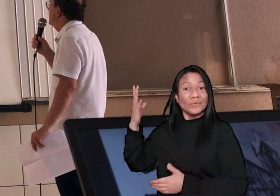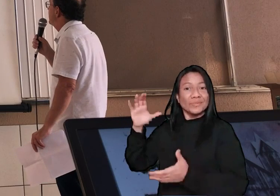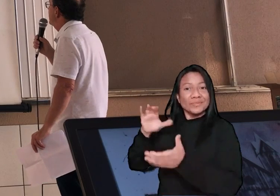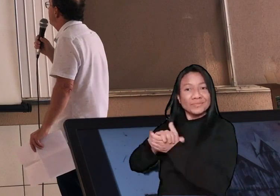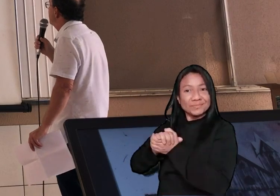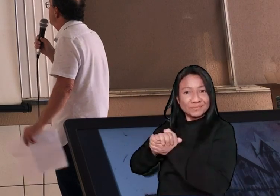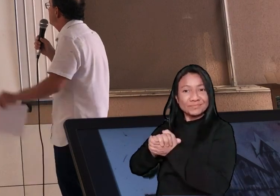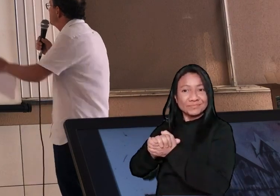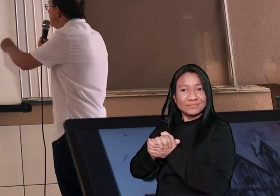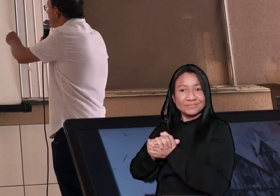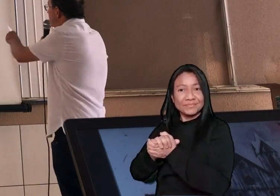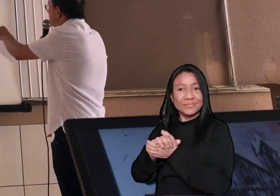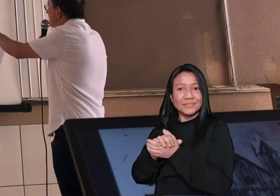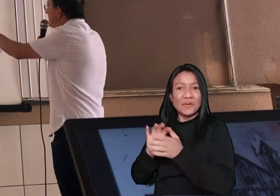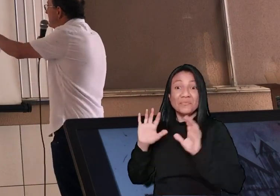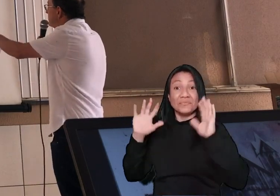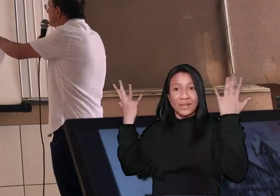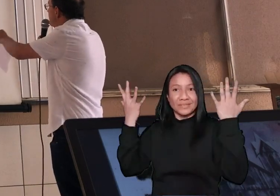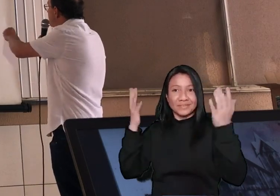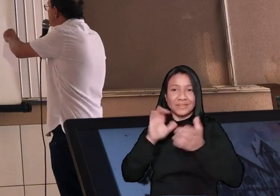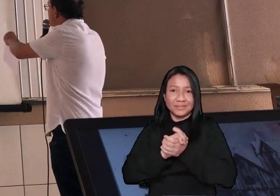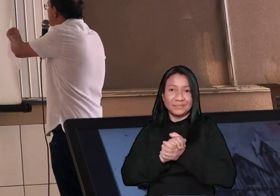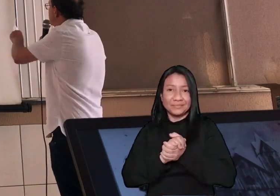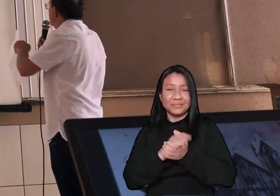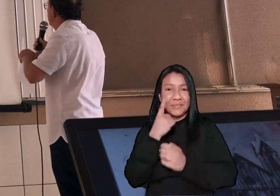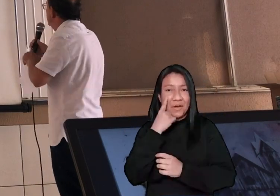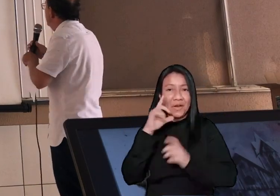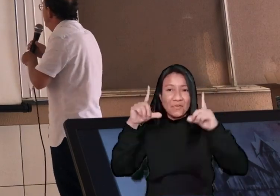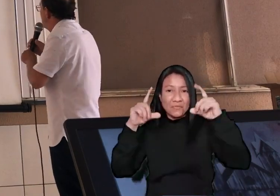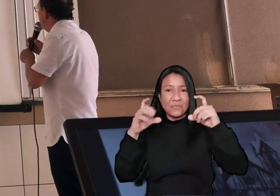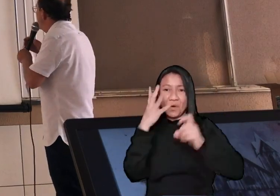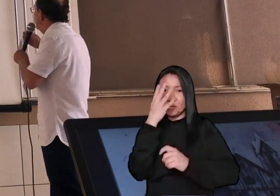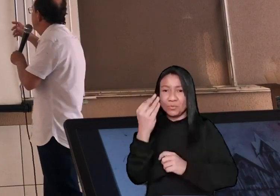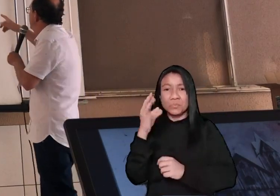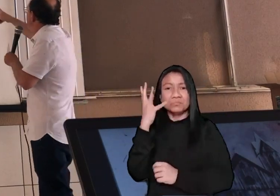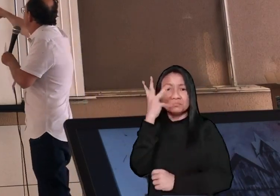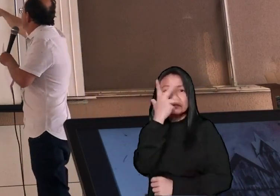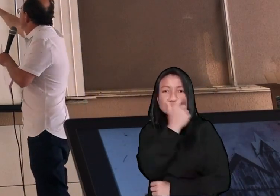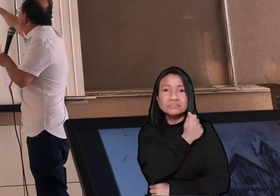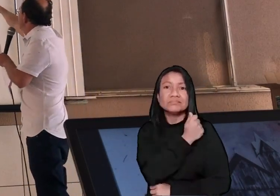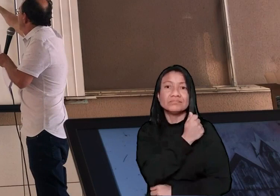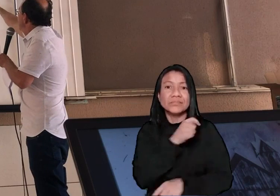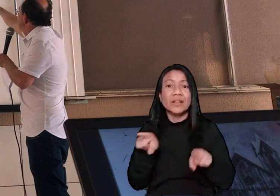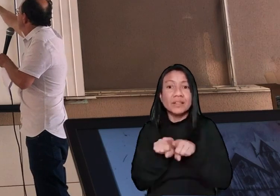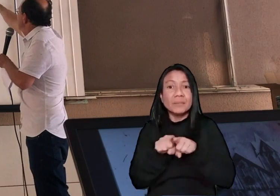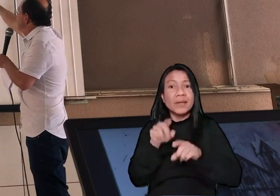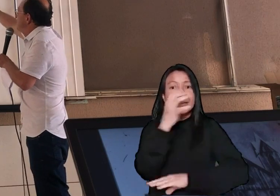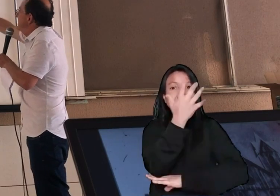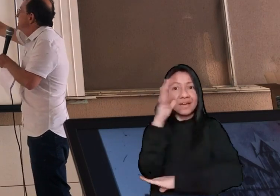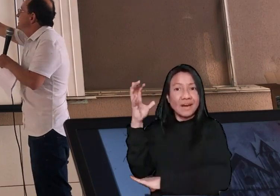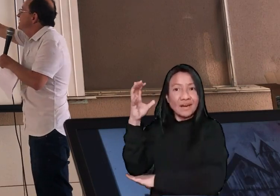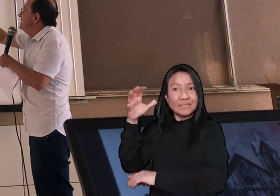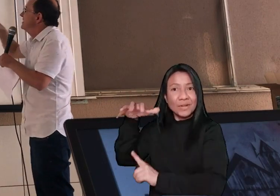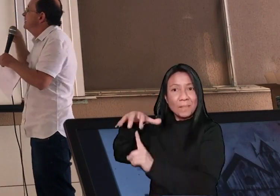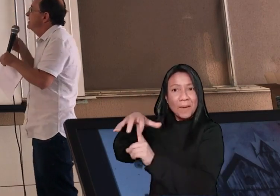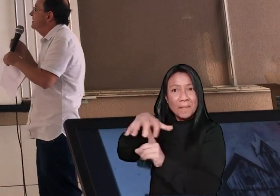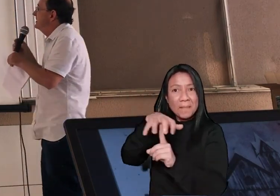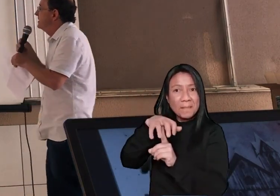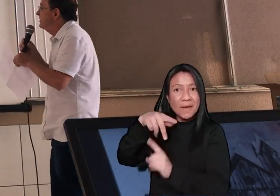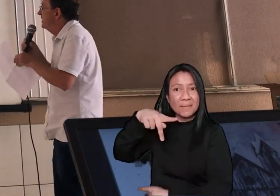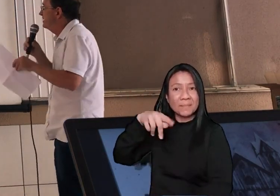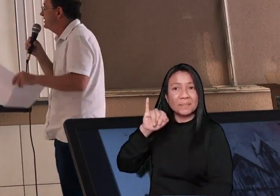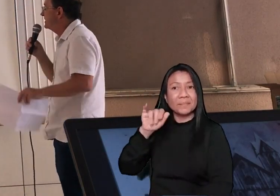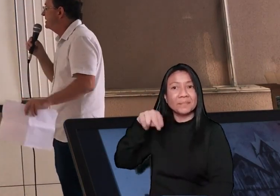bonita da época. E os pinheiros, olha também as quantidades. Olha o pinheiro aqui, ó. Aqui, lá atrás,